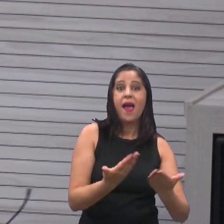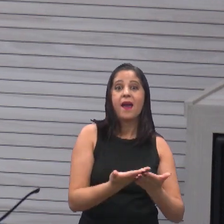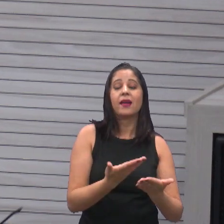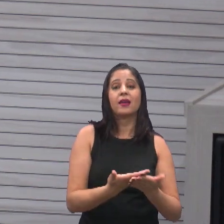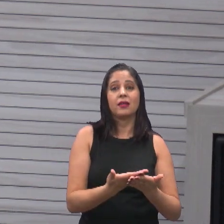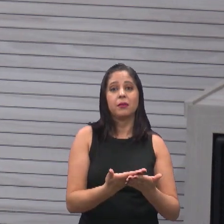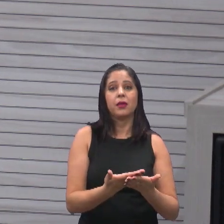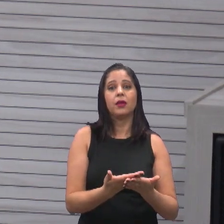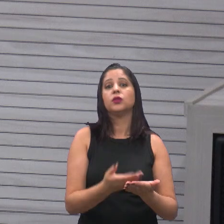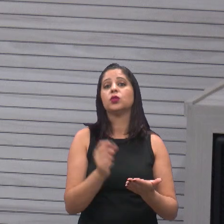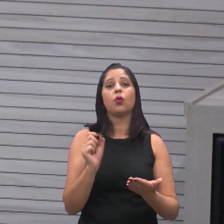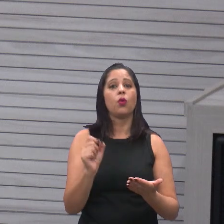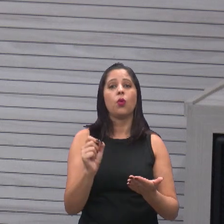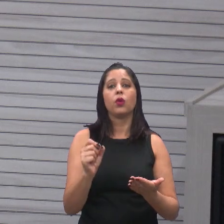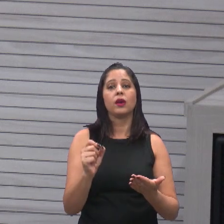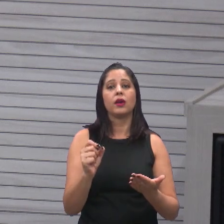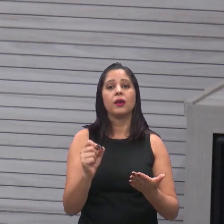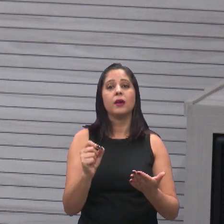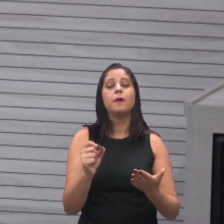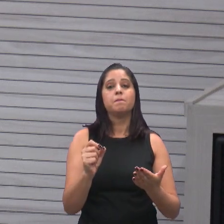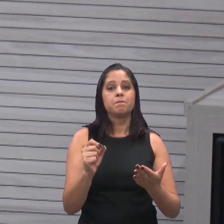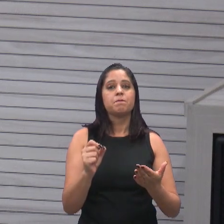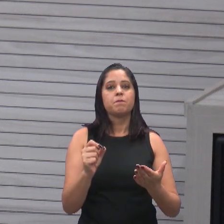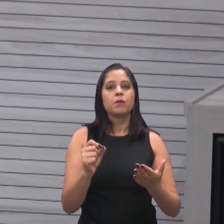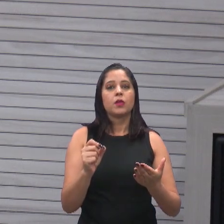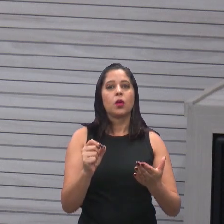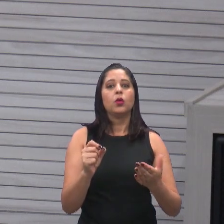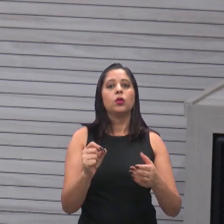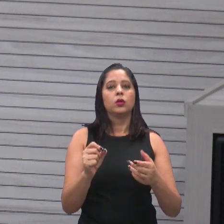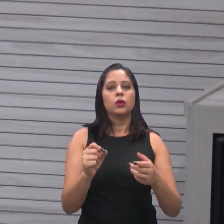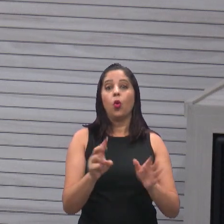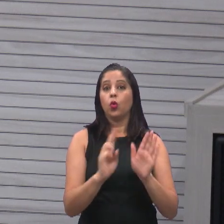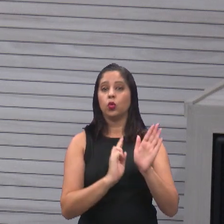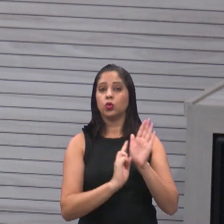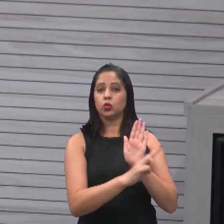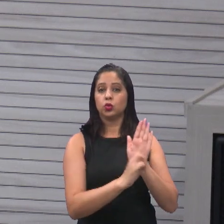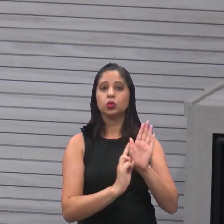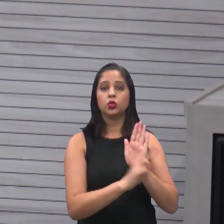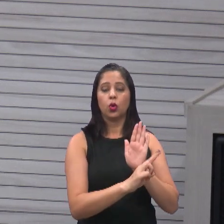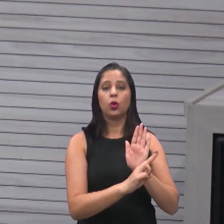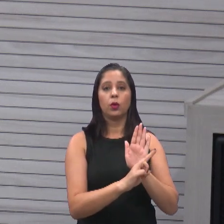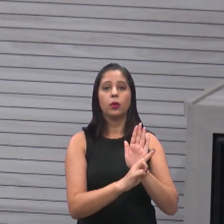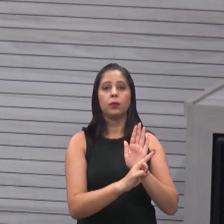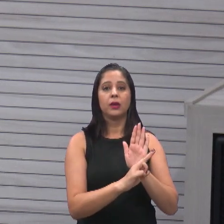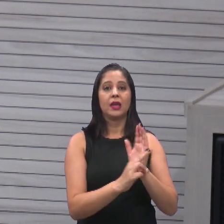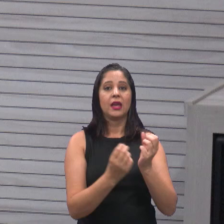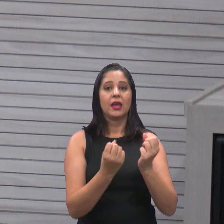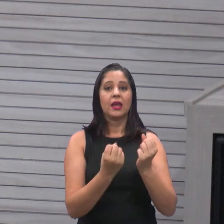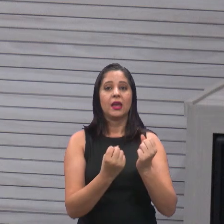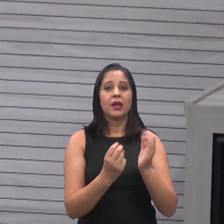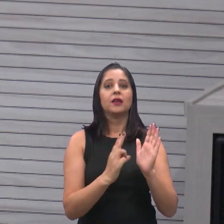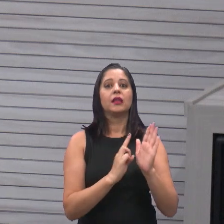mais amplitude ao trabalho da frente parlamentar e incluir no nome defesa da vida, da família e da dignidade